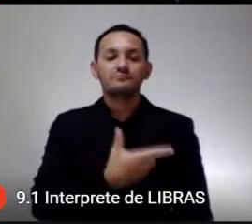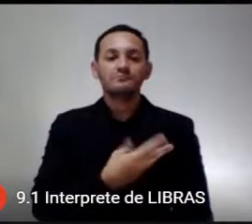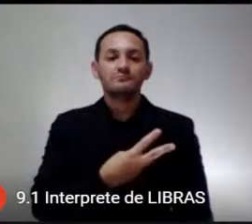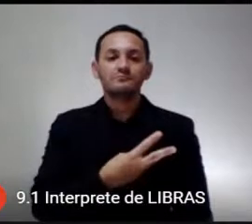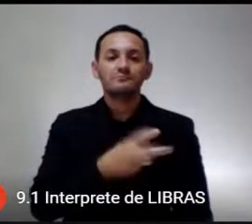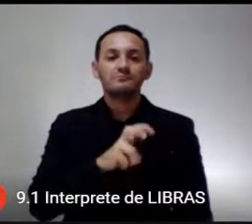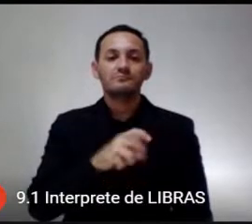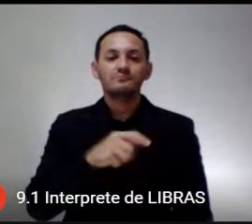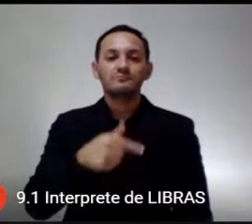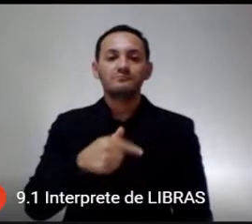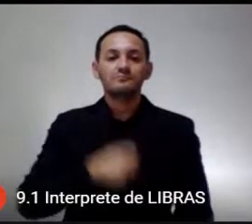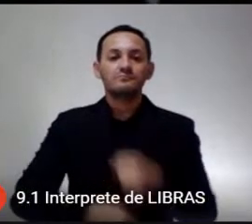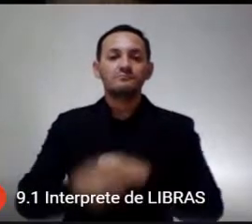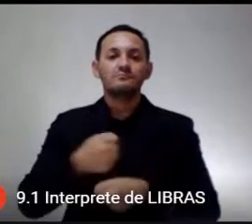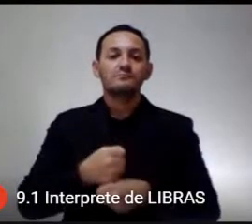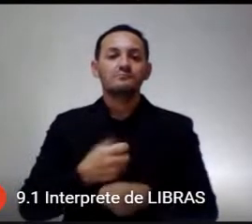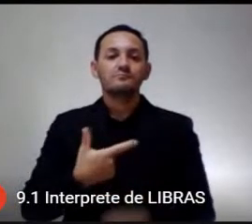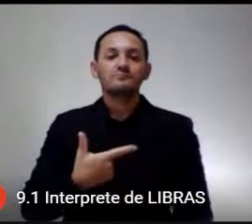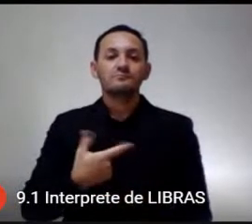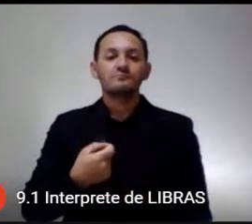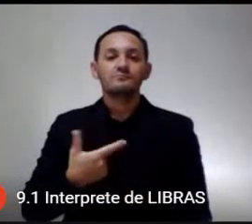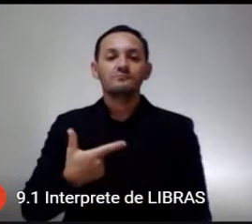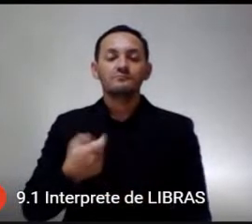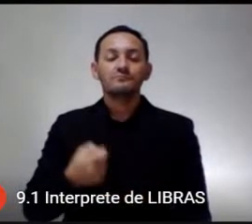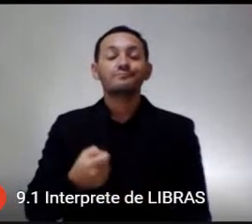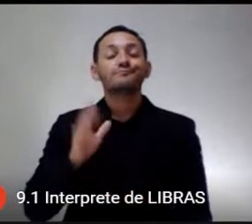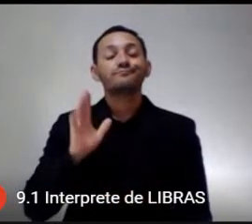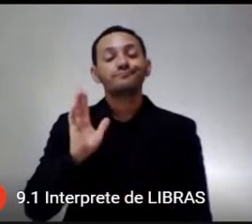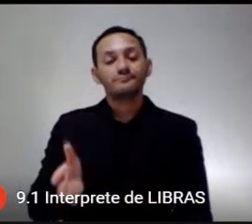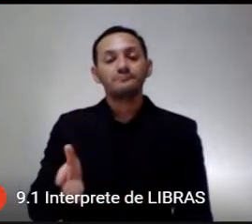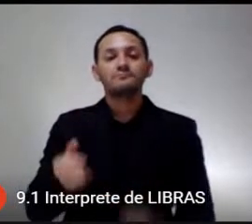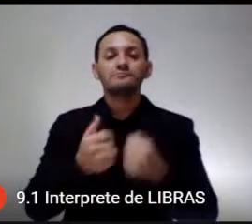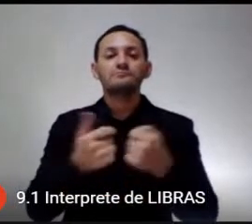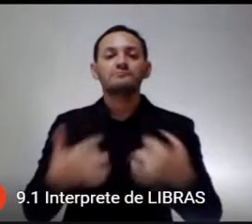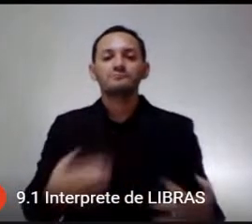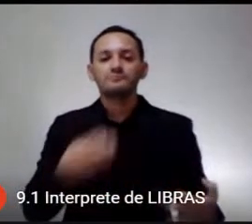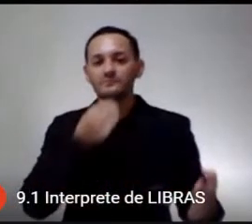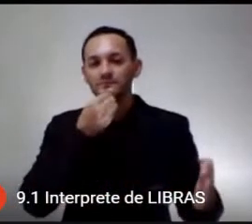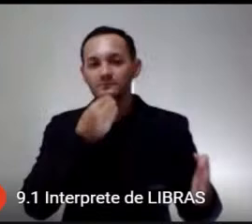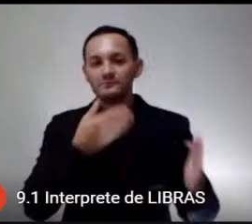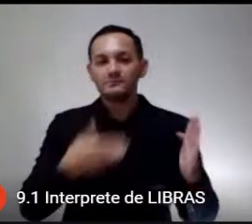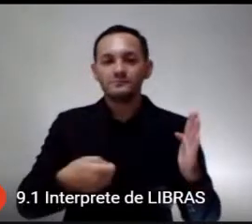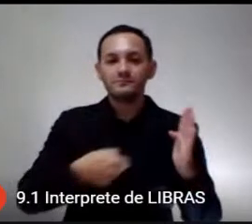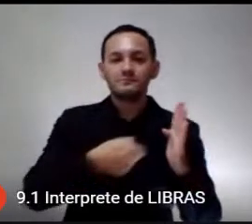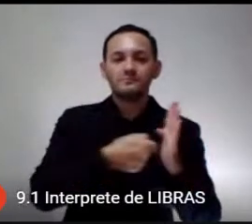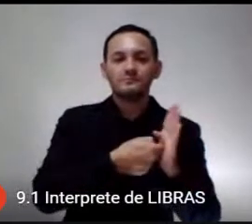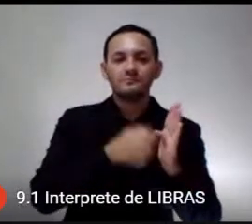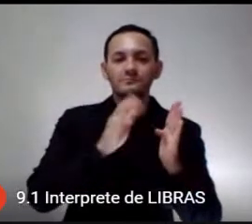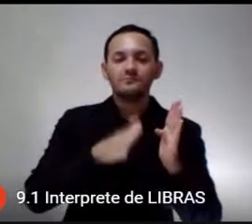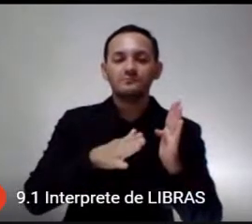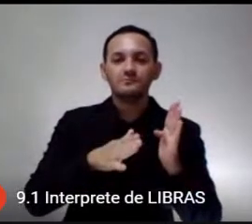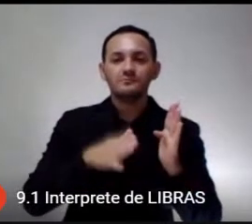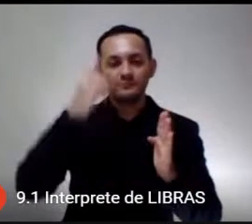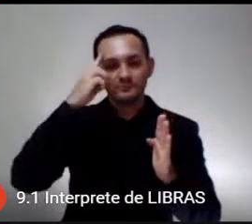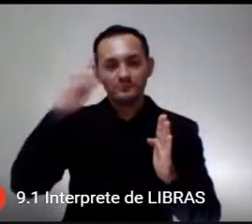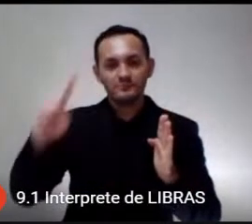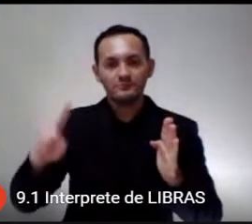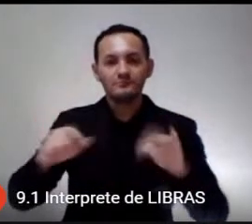357/2020. 3. Ora, tendo sido o requerimento formulado após o prazo estabelecido na aludida